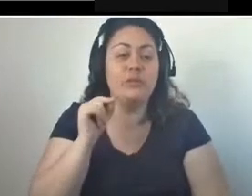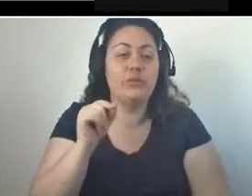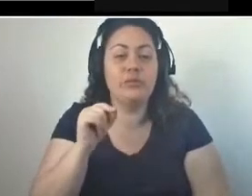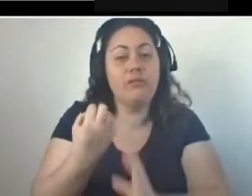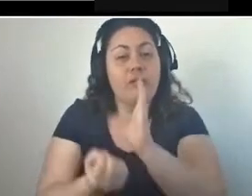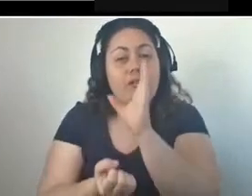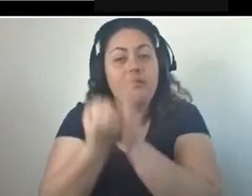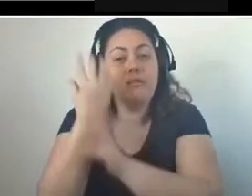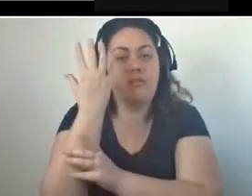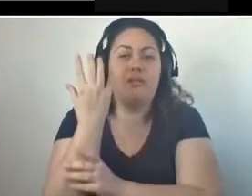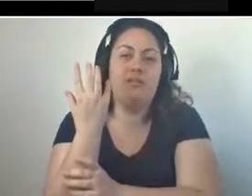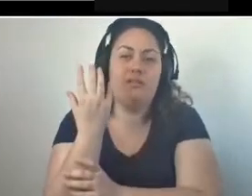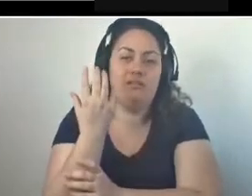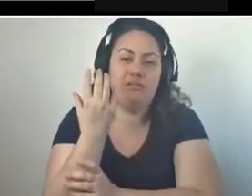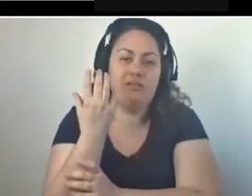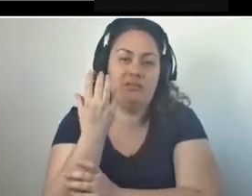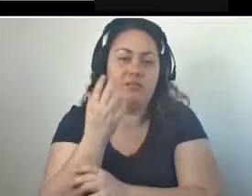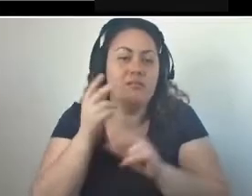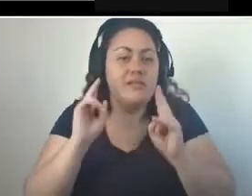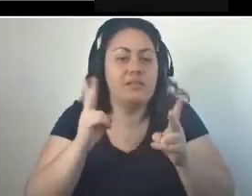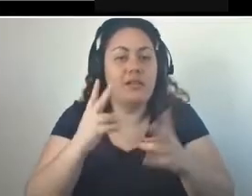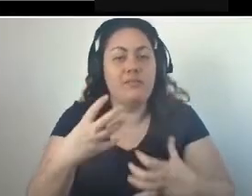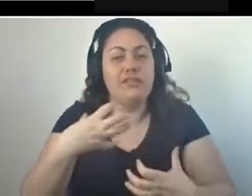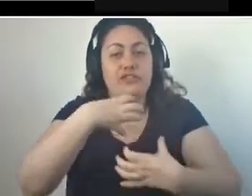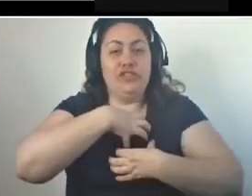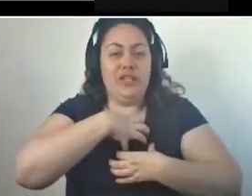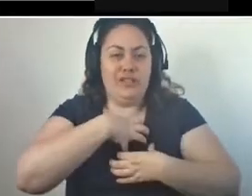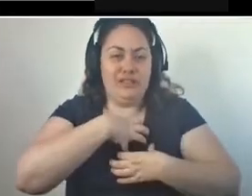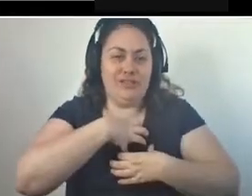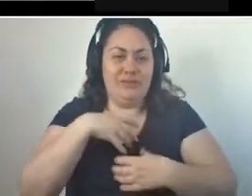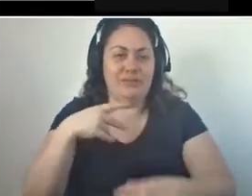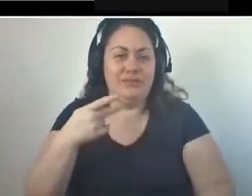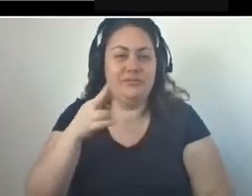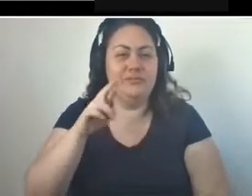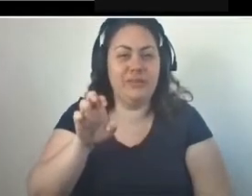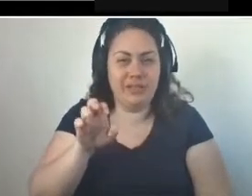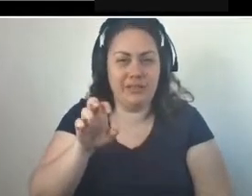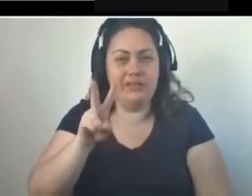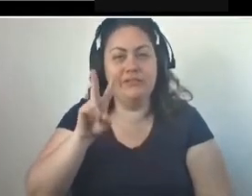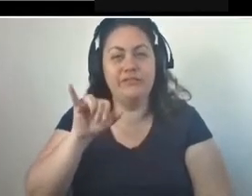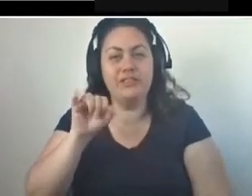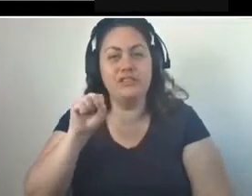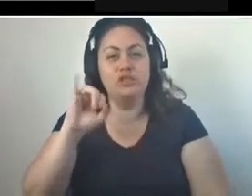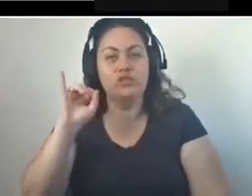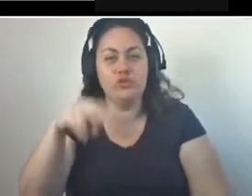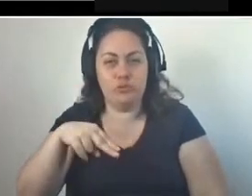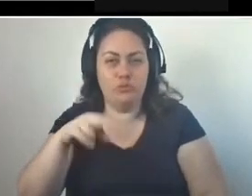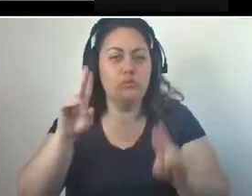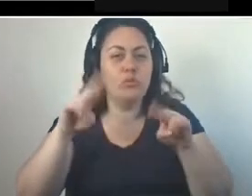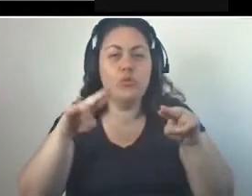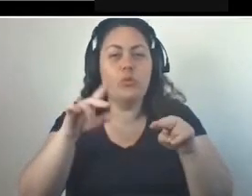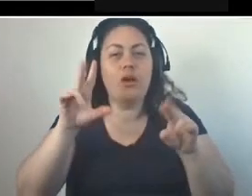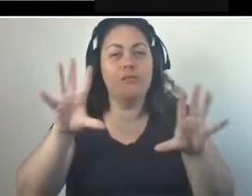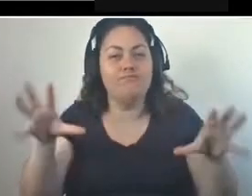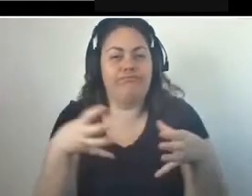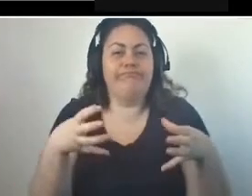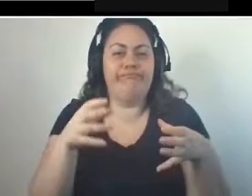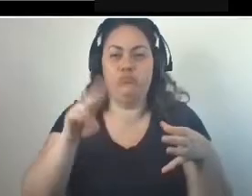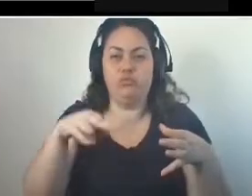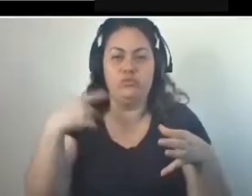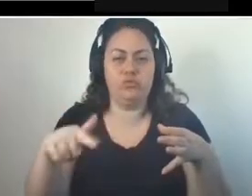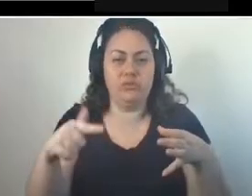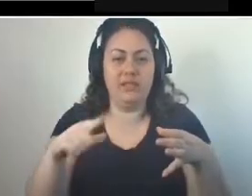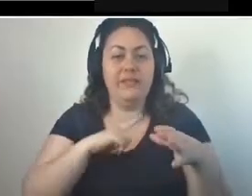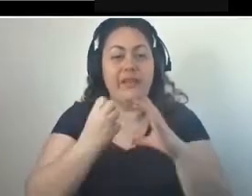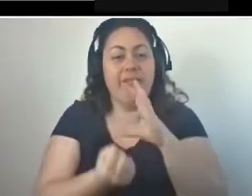ela para ficar sempre na forma pré-fusion, ou seja, ela não é clivada nunca. Eles criaram essas partículas aqui que parecem